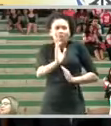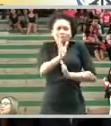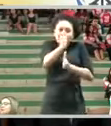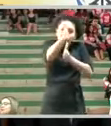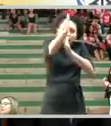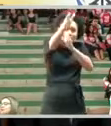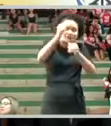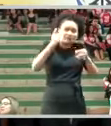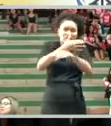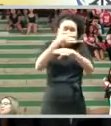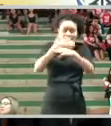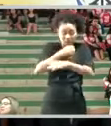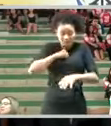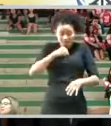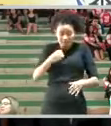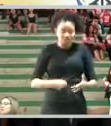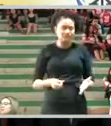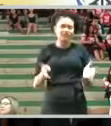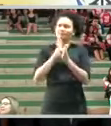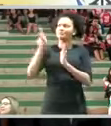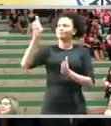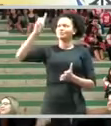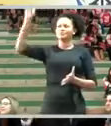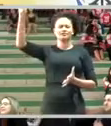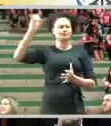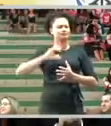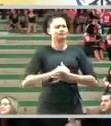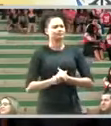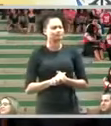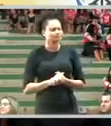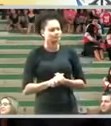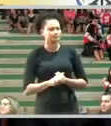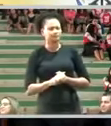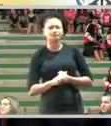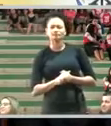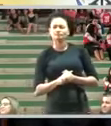cidade dos sacerdotes, é Deus.